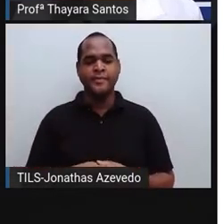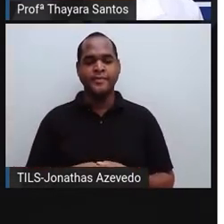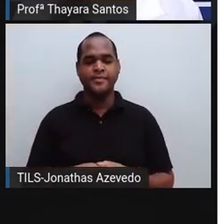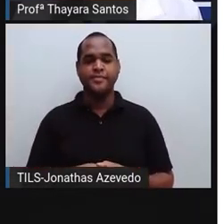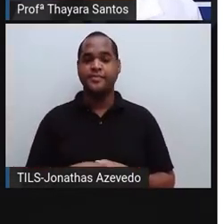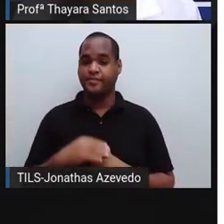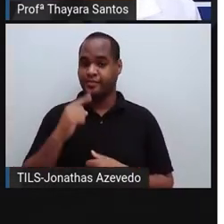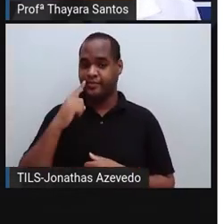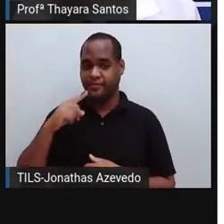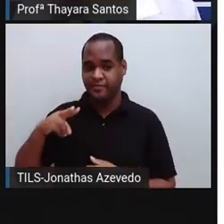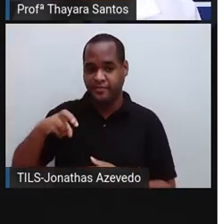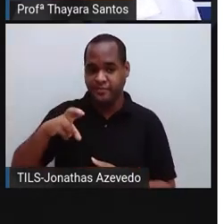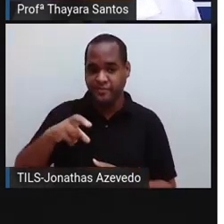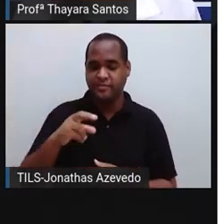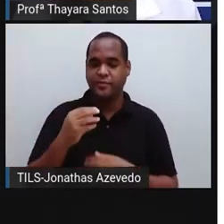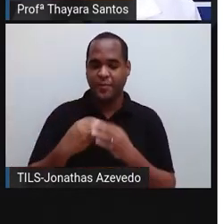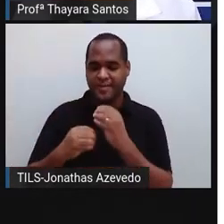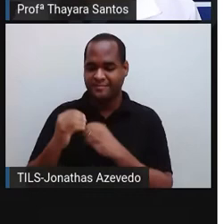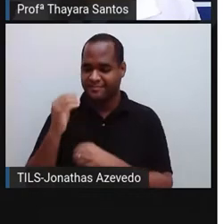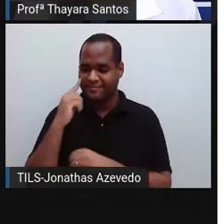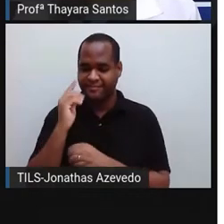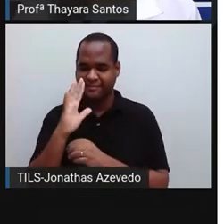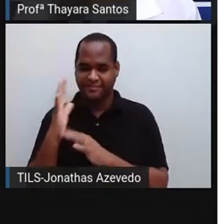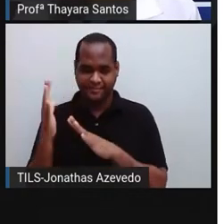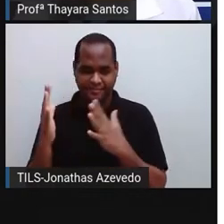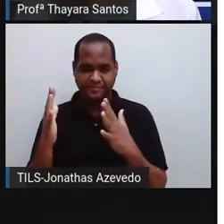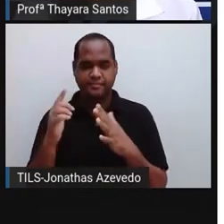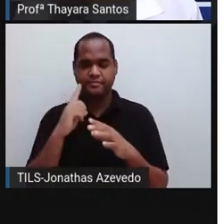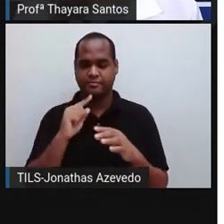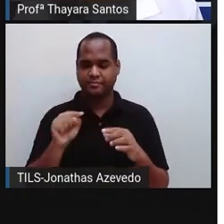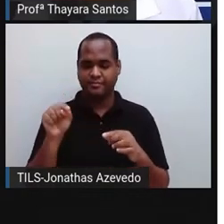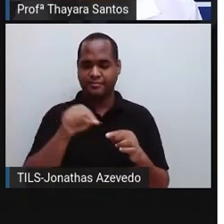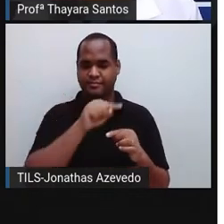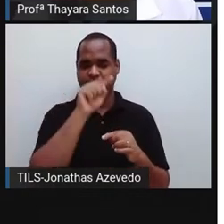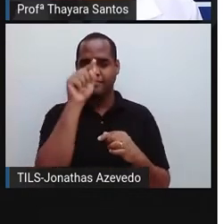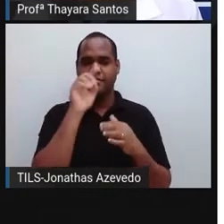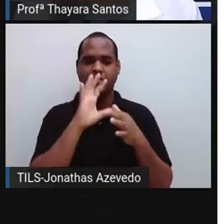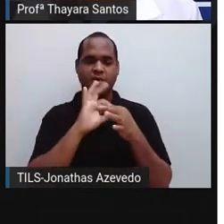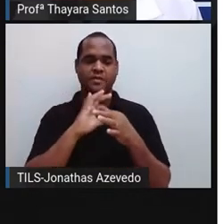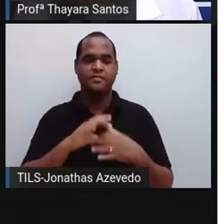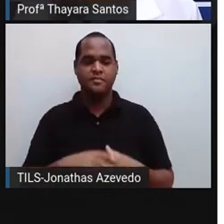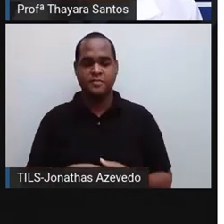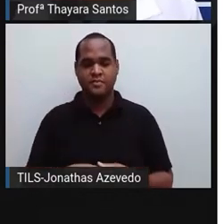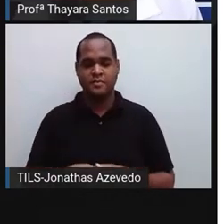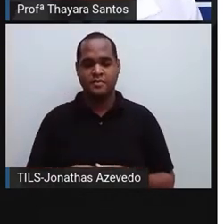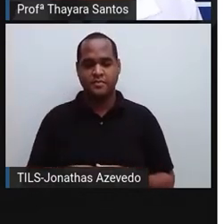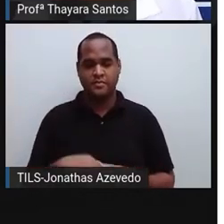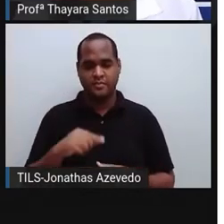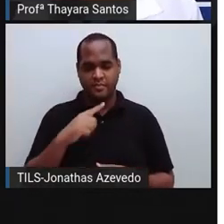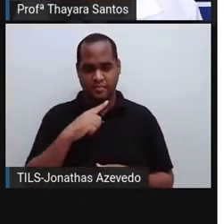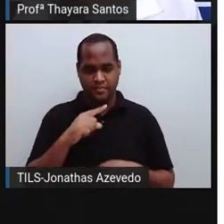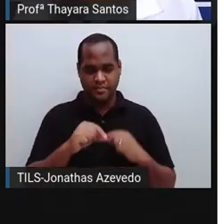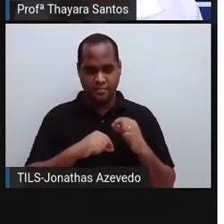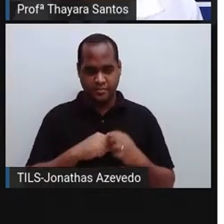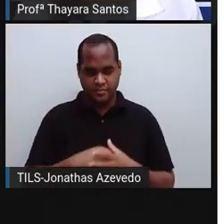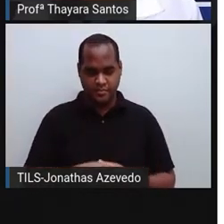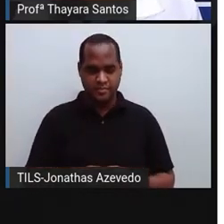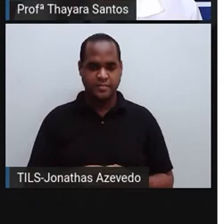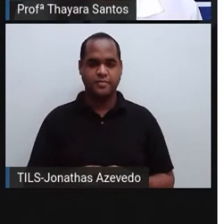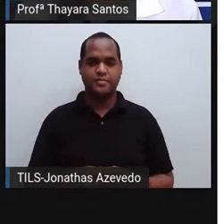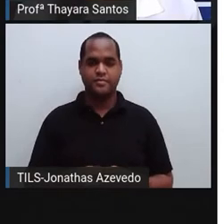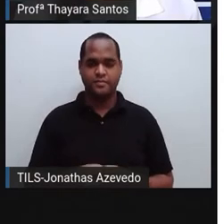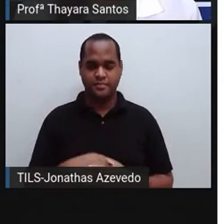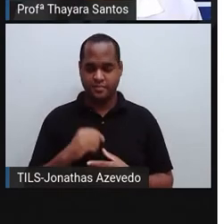o rato se alimentou dos vegetais, ah não, aqui é a mesma cadeia. Mas vamos pegar essa daqui, ó, tem